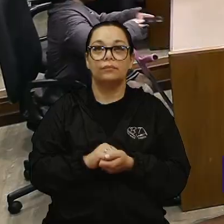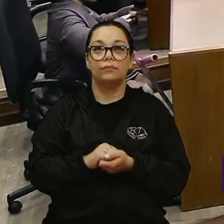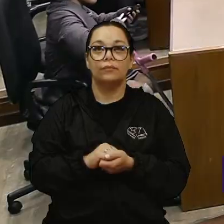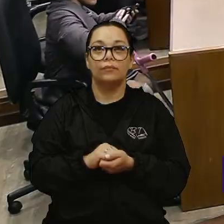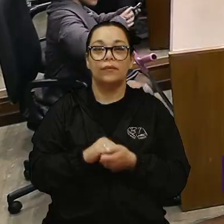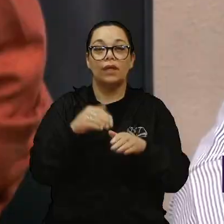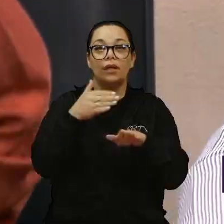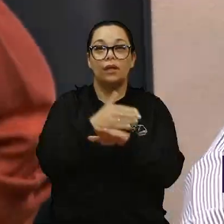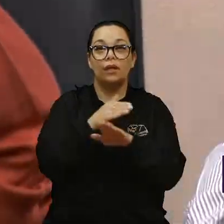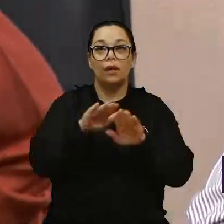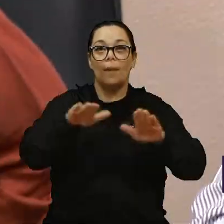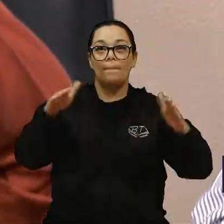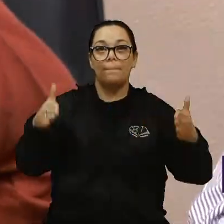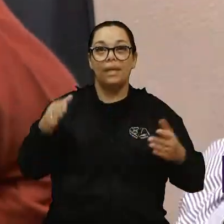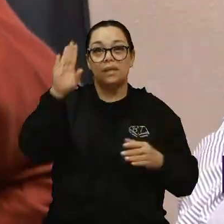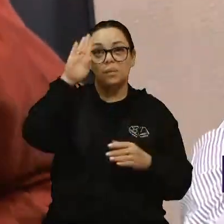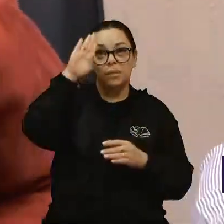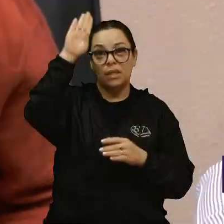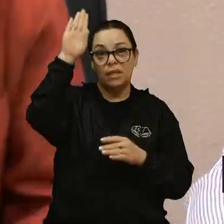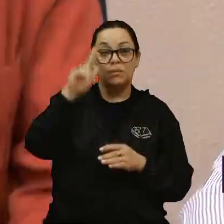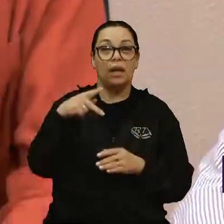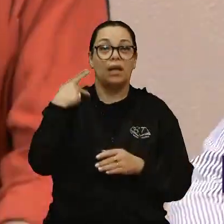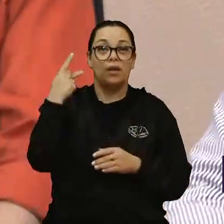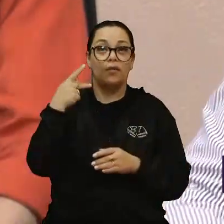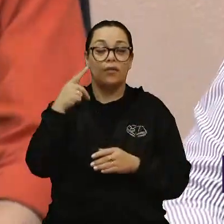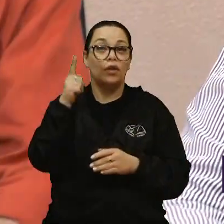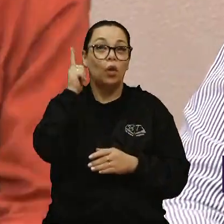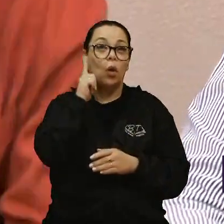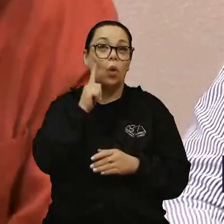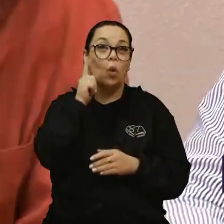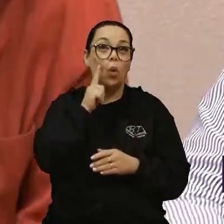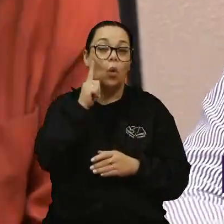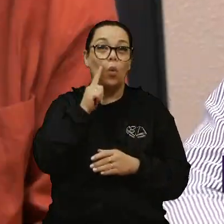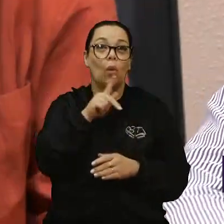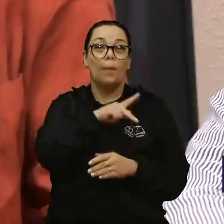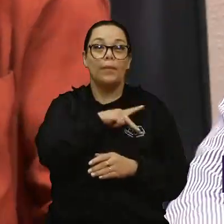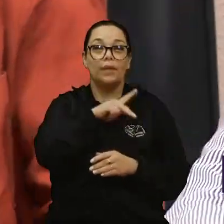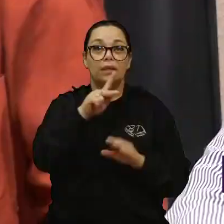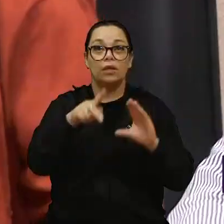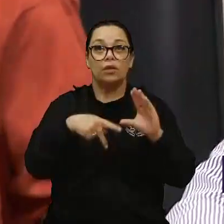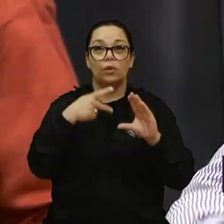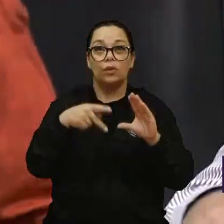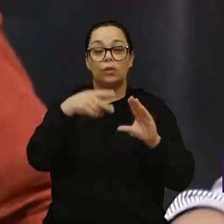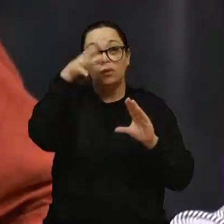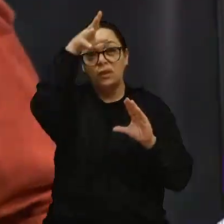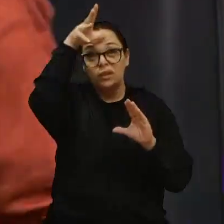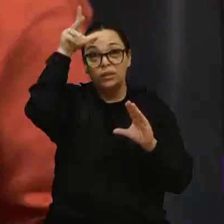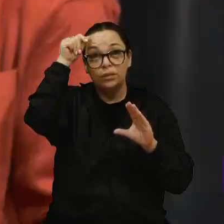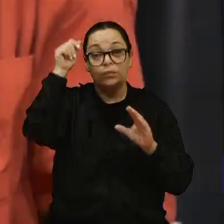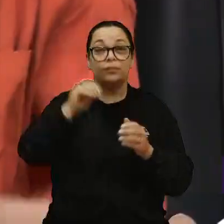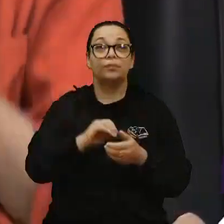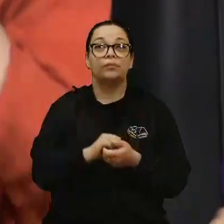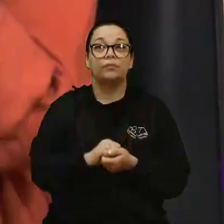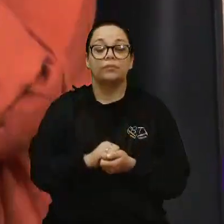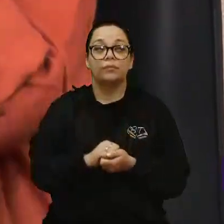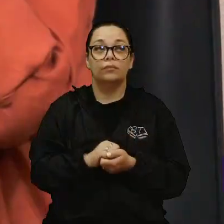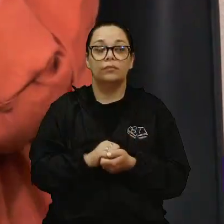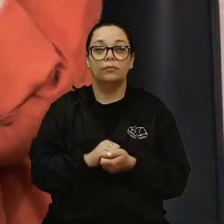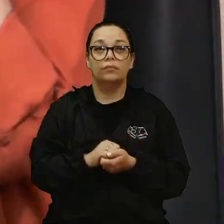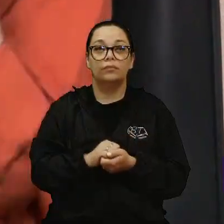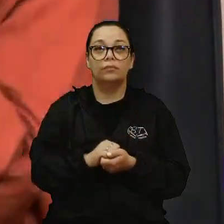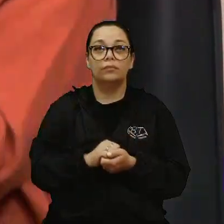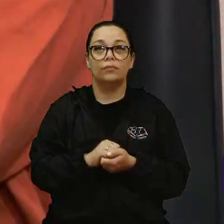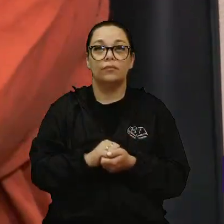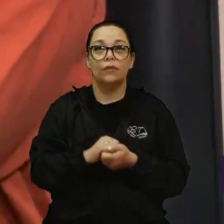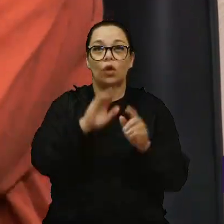Fazem parte dessa mesa principal este vereador Lucas Carenhato, presidente da Câmara Municipal de Caxias do Sul, a